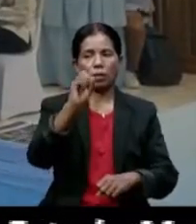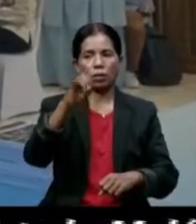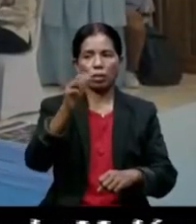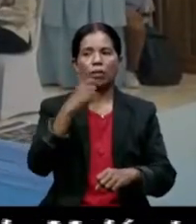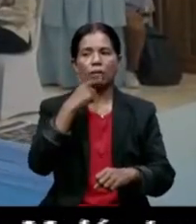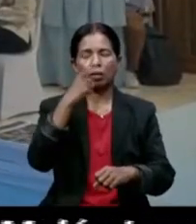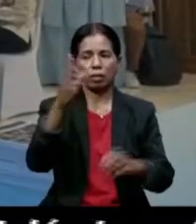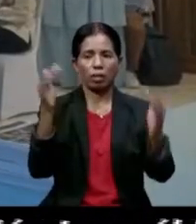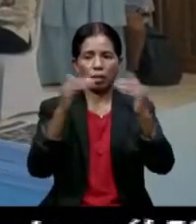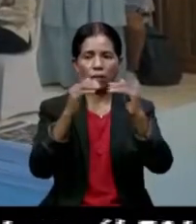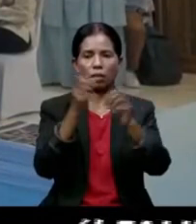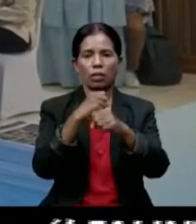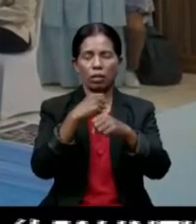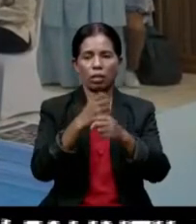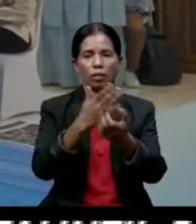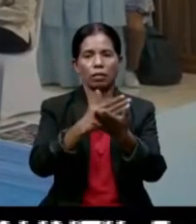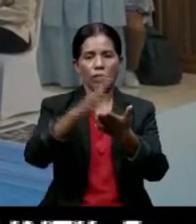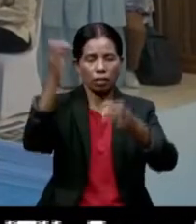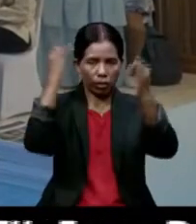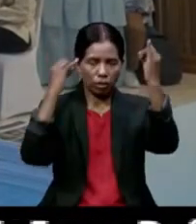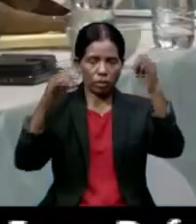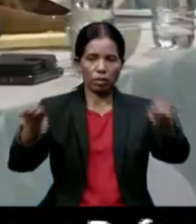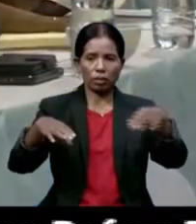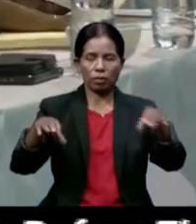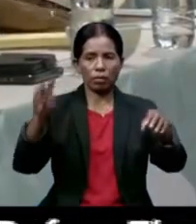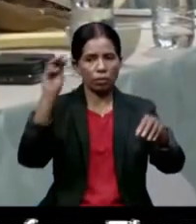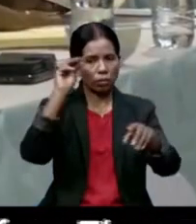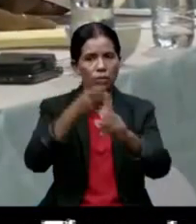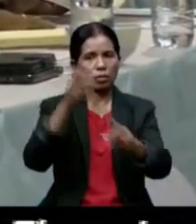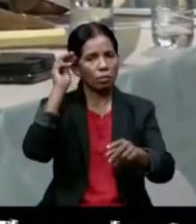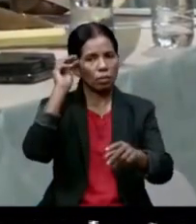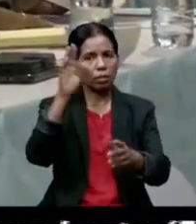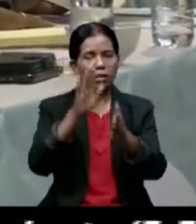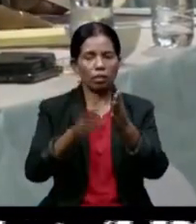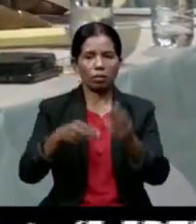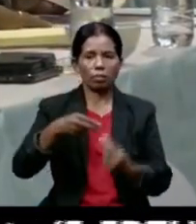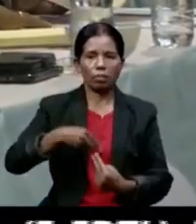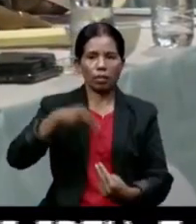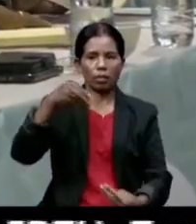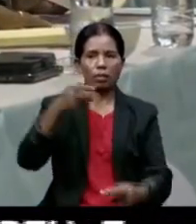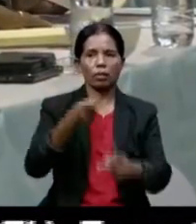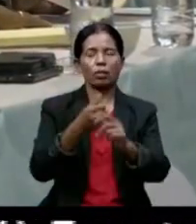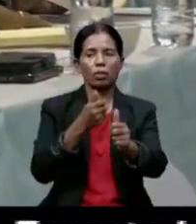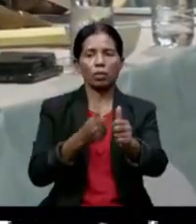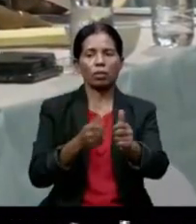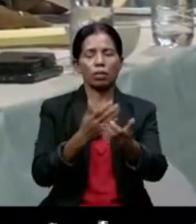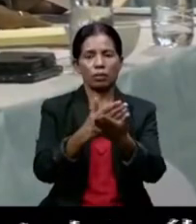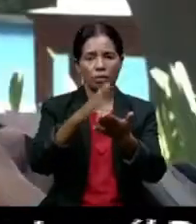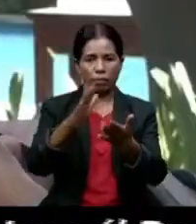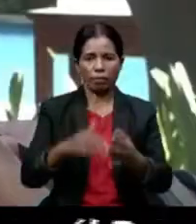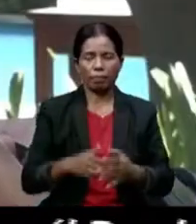Teten, orso preliza a tu faz serviço tu área cada ministério, no nebele reduz malnutrição, tuir tarefa nebe fajona.